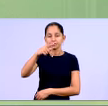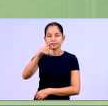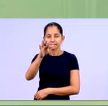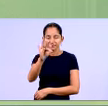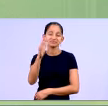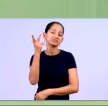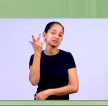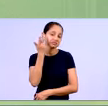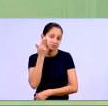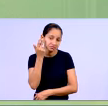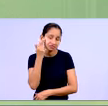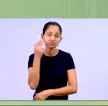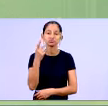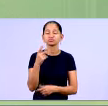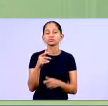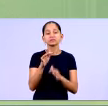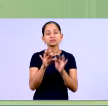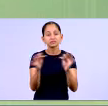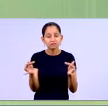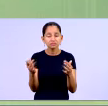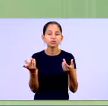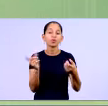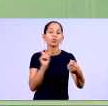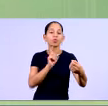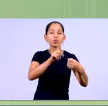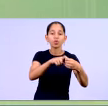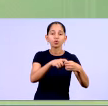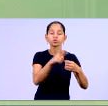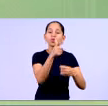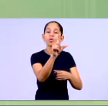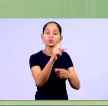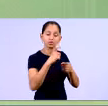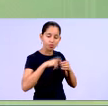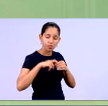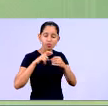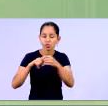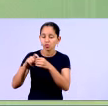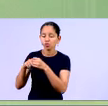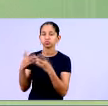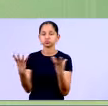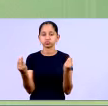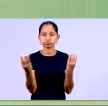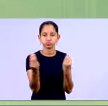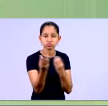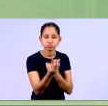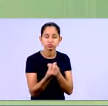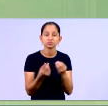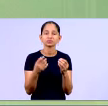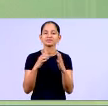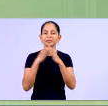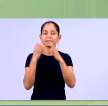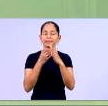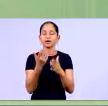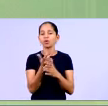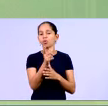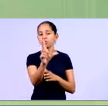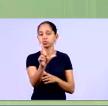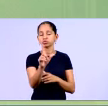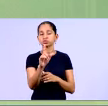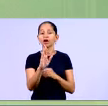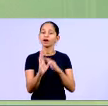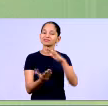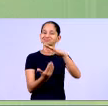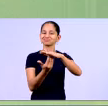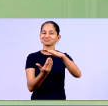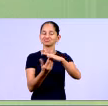empresário ou seja sócio de outra empresa, e aí que essa empresa ultrapasse o limite